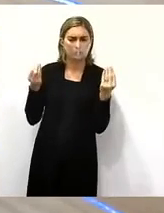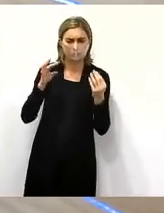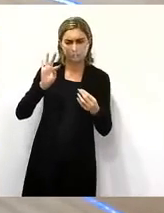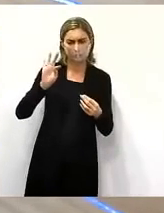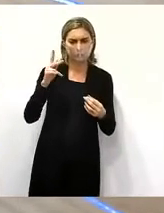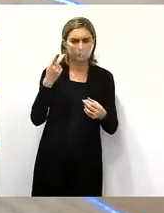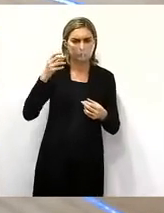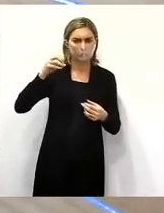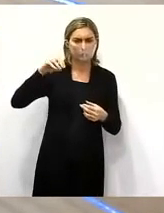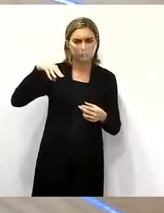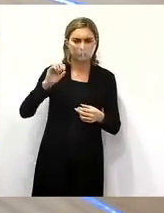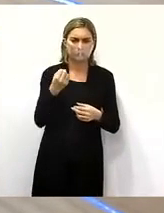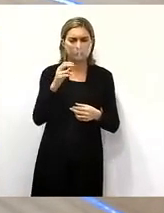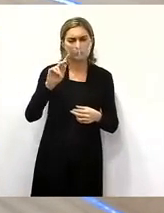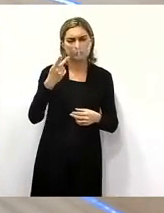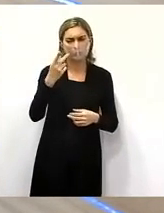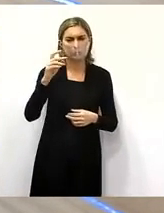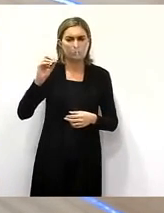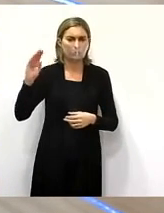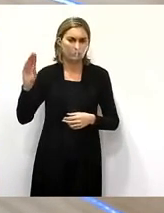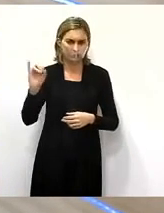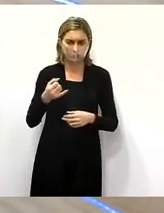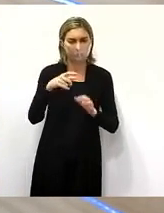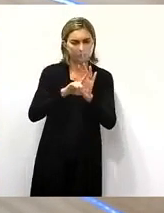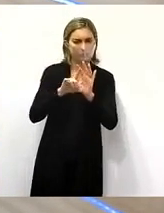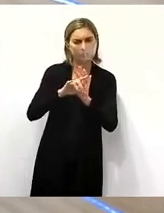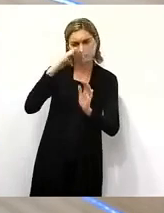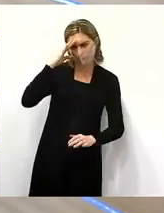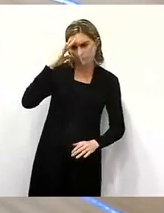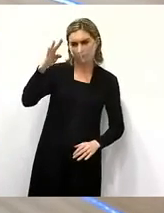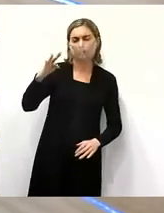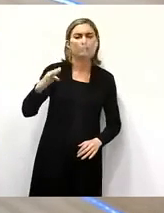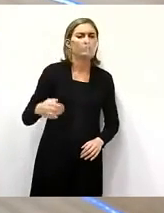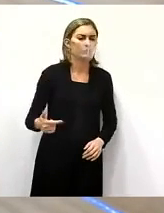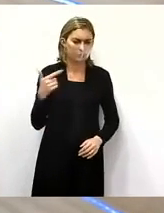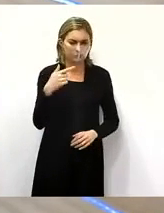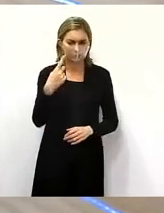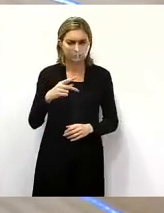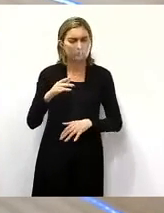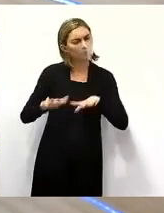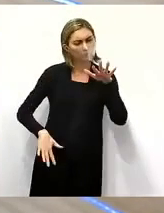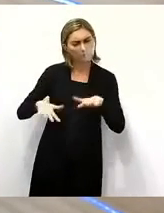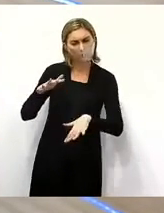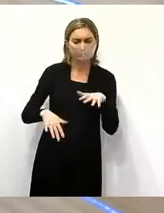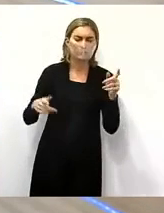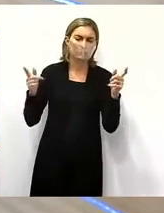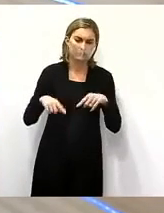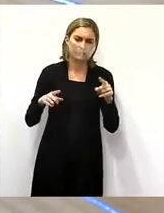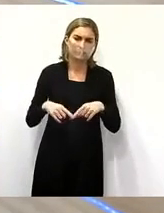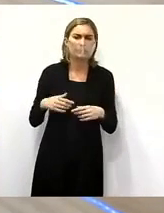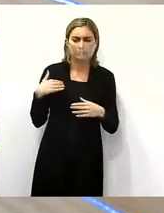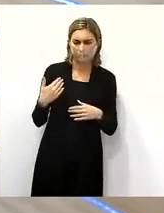Thomas Hobbes, né, a lei mais fundamental e que, segundo ele, provavelmente é